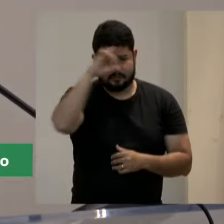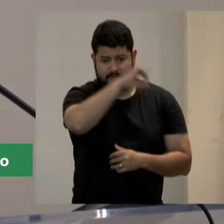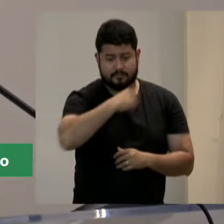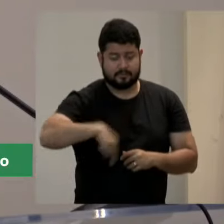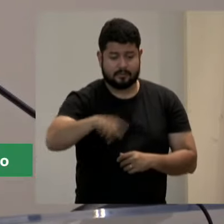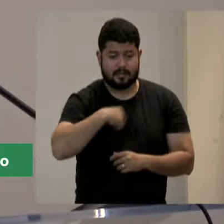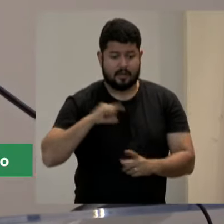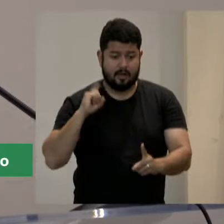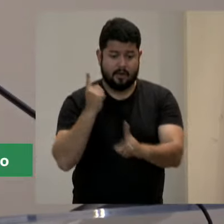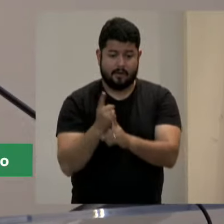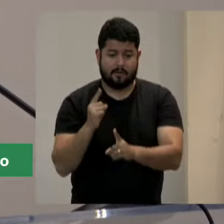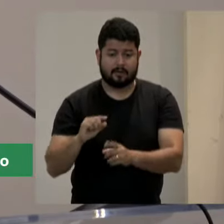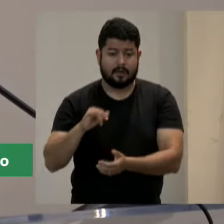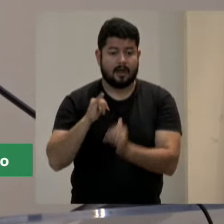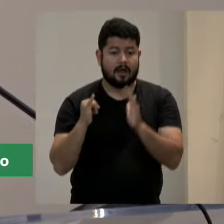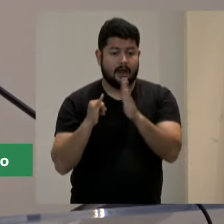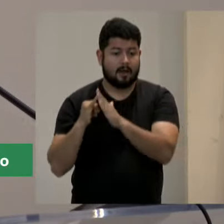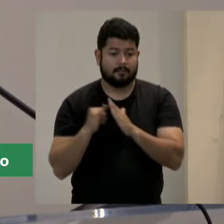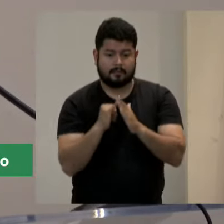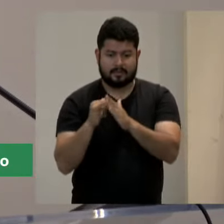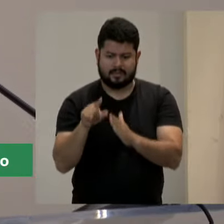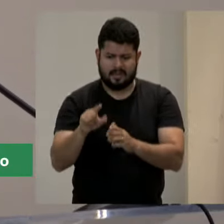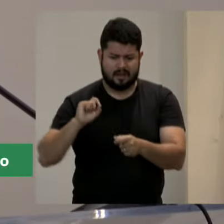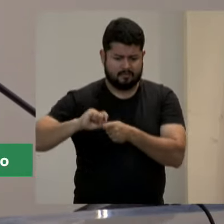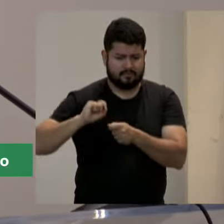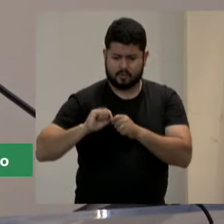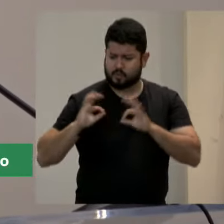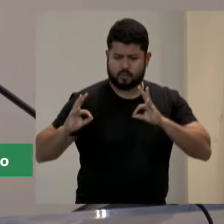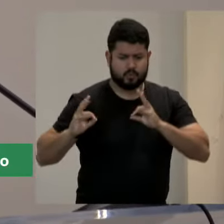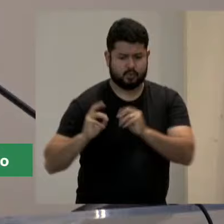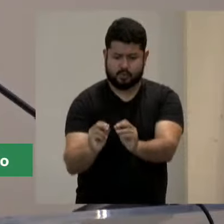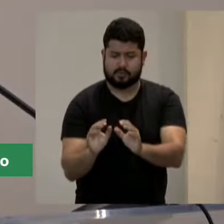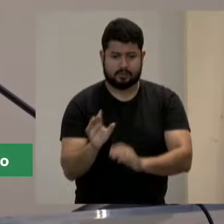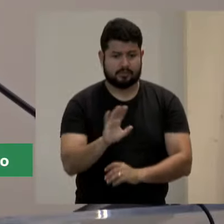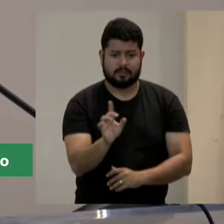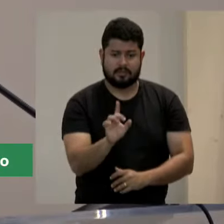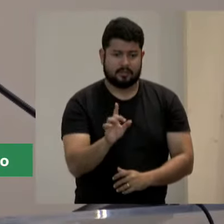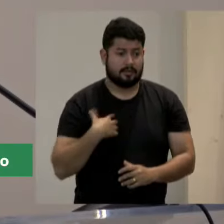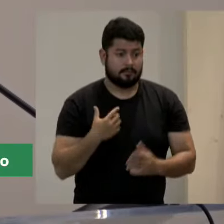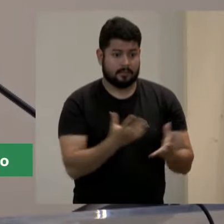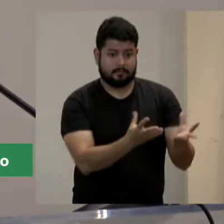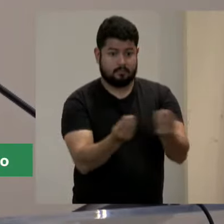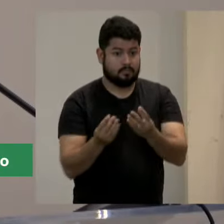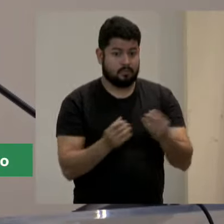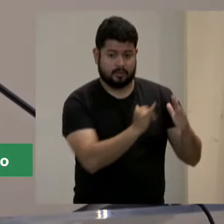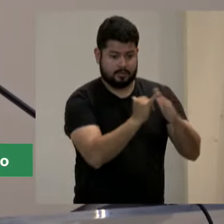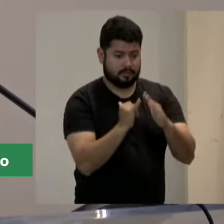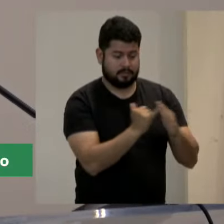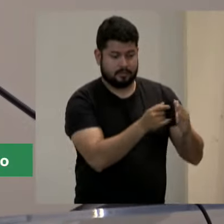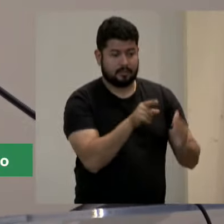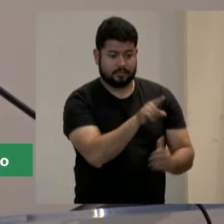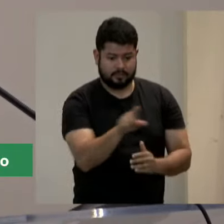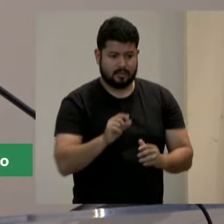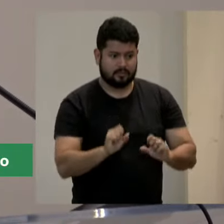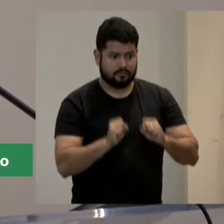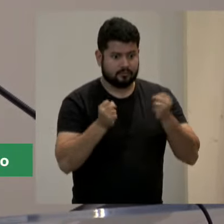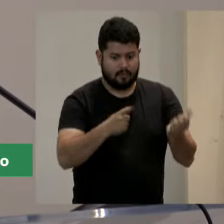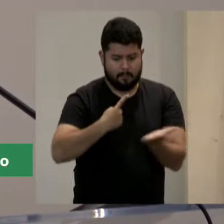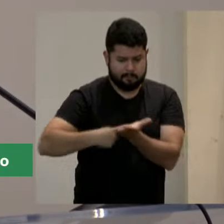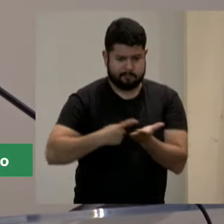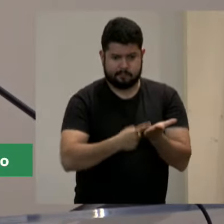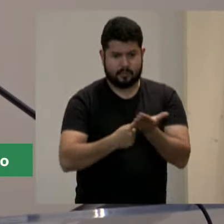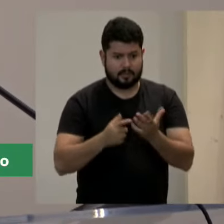encontra uma instituição que esteja pronta, mas a gente vê muitas instituições comprometidas. então